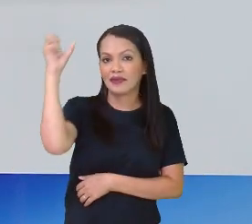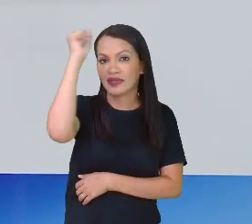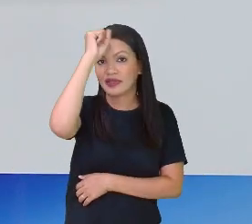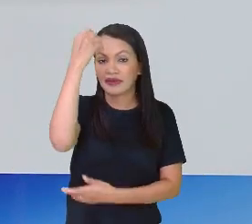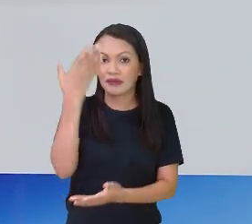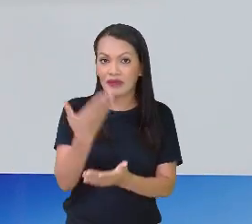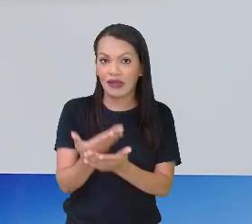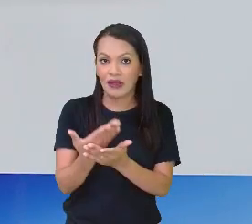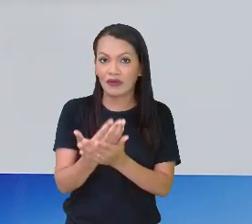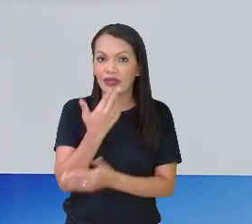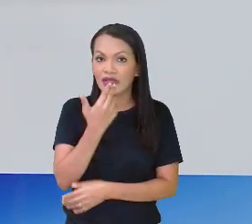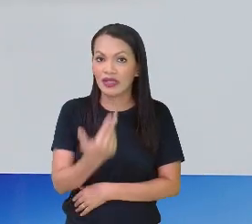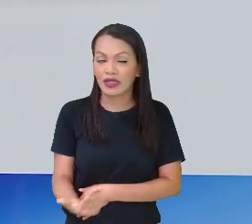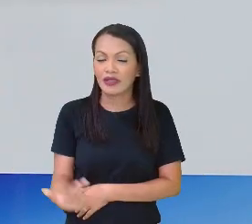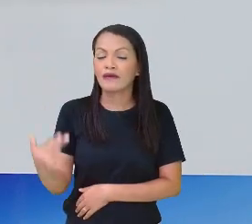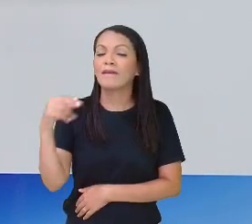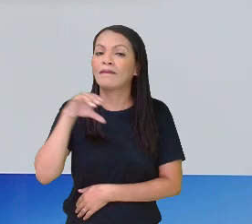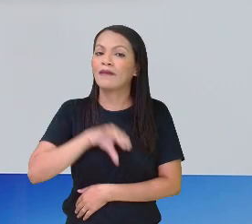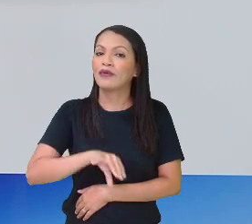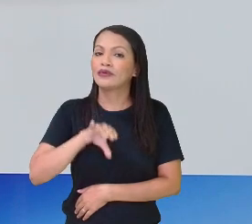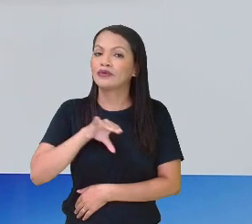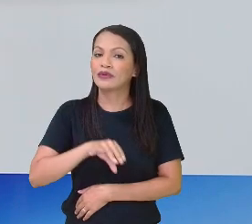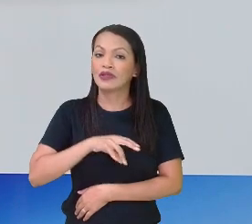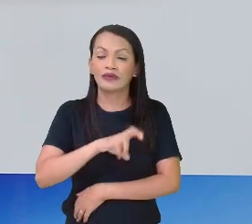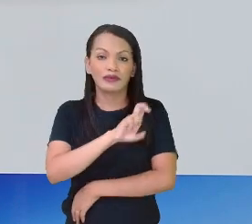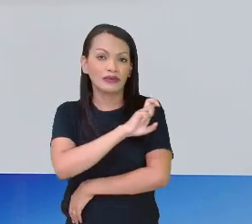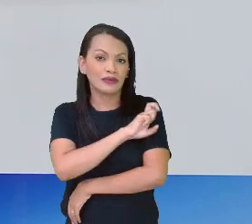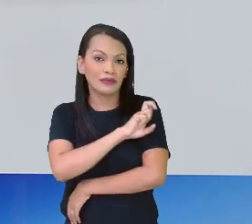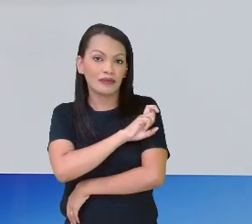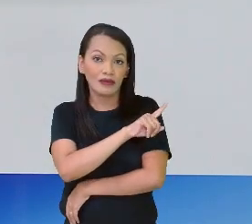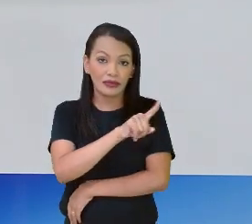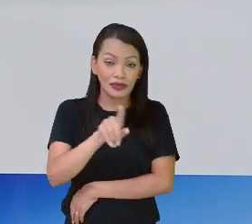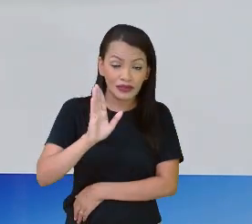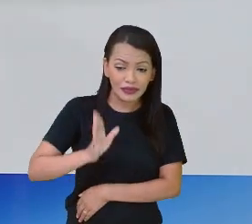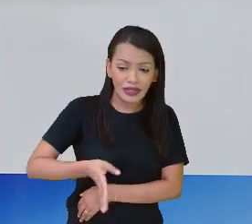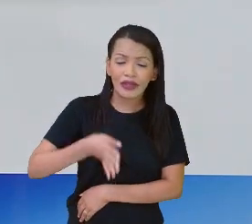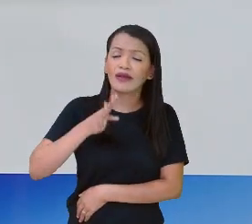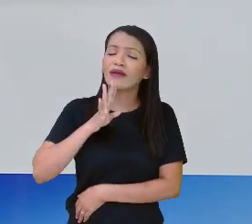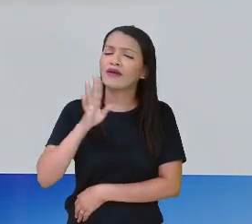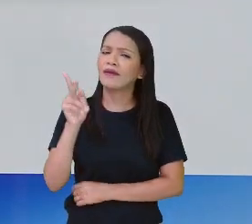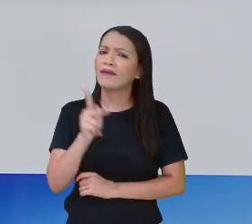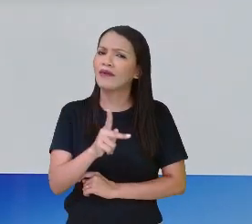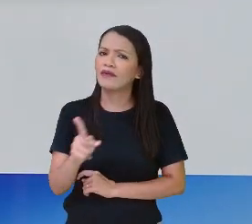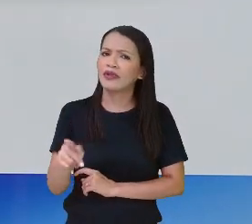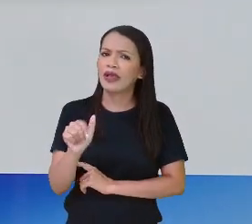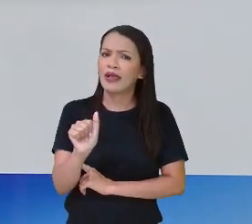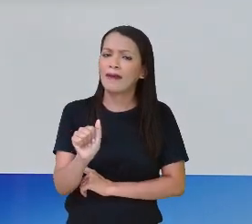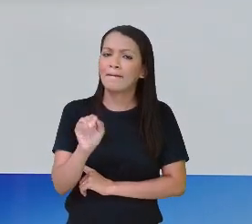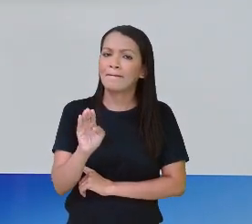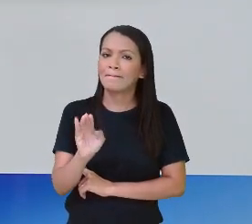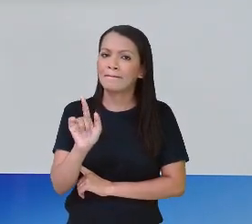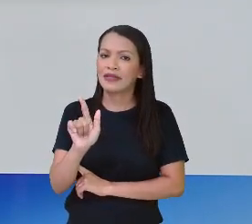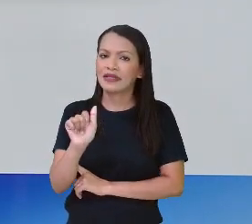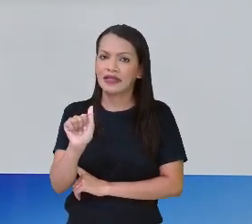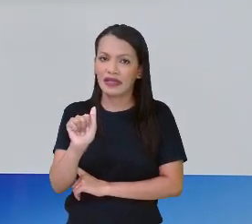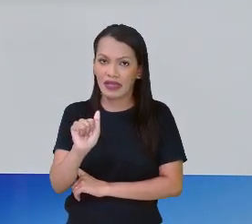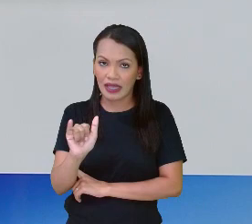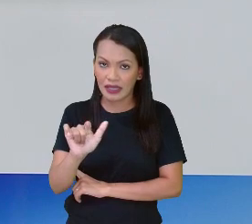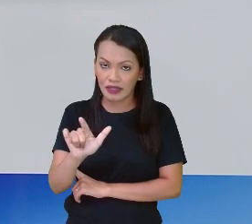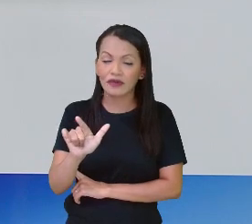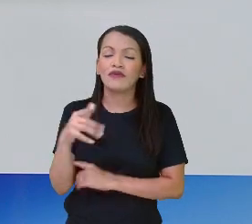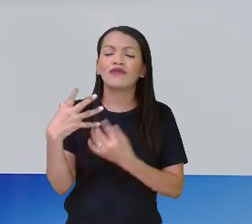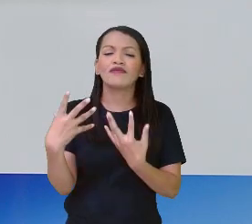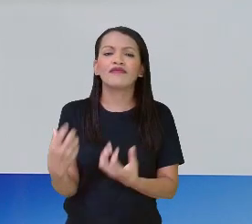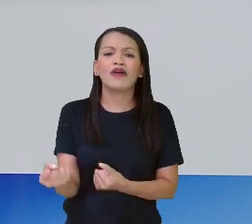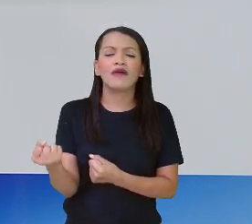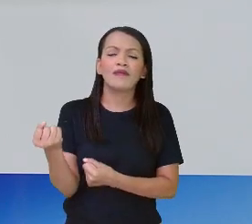de língua portuguesa para os quintos anos. Você já me conhece, professora Abigail Viana. Vamos passar aí alguns